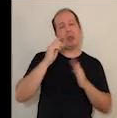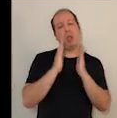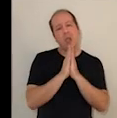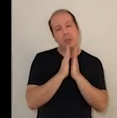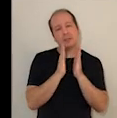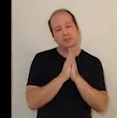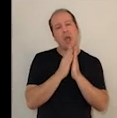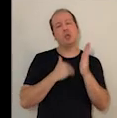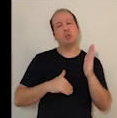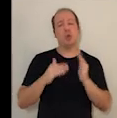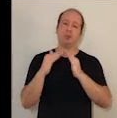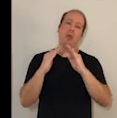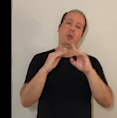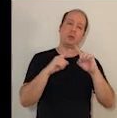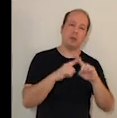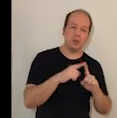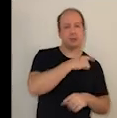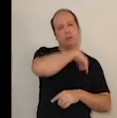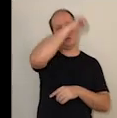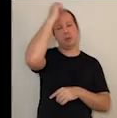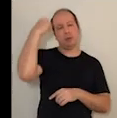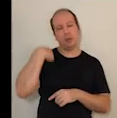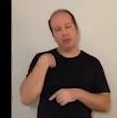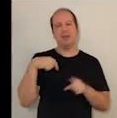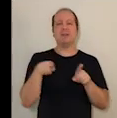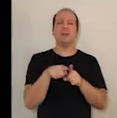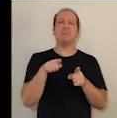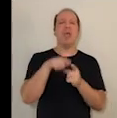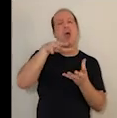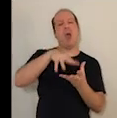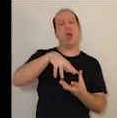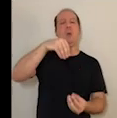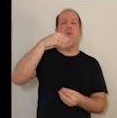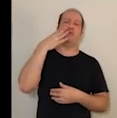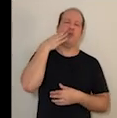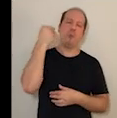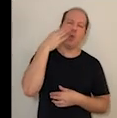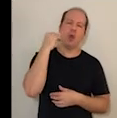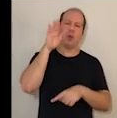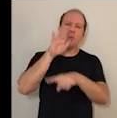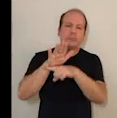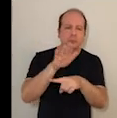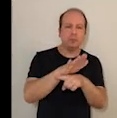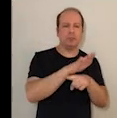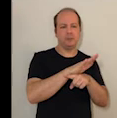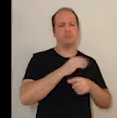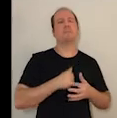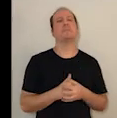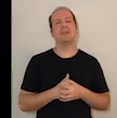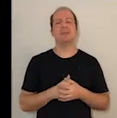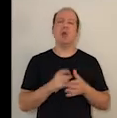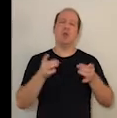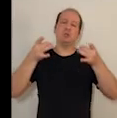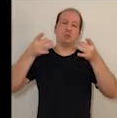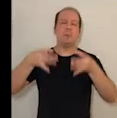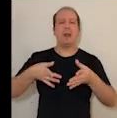E quero mandar rezar missas em todas as igrejas de Veneza pela alma do defunto Volpone e contribuir com